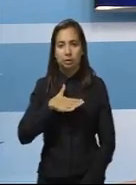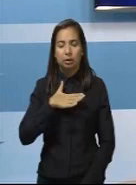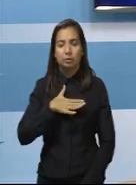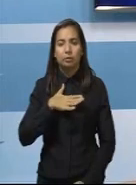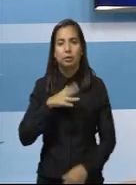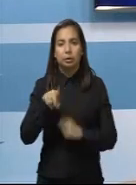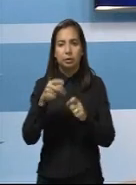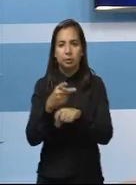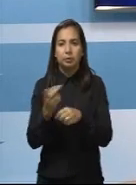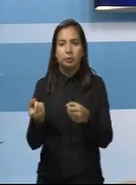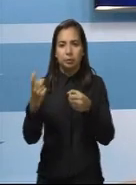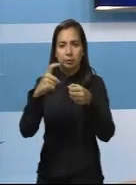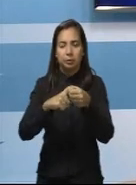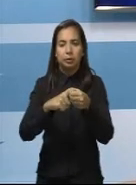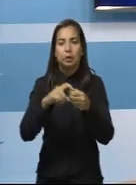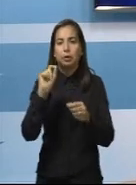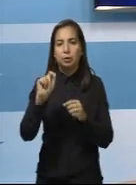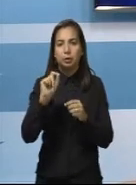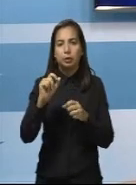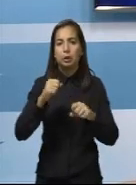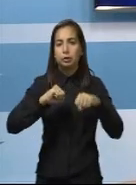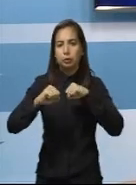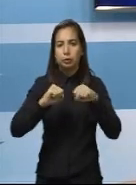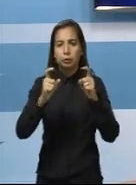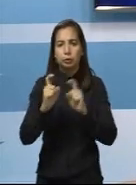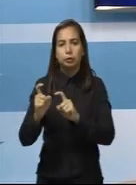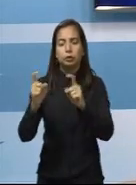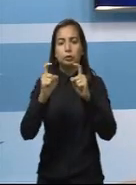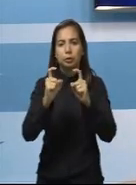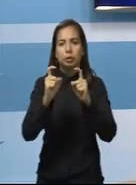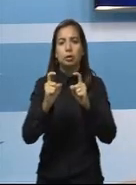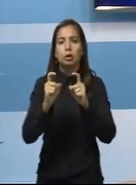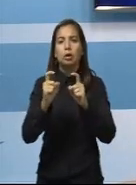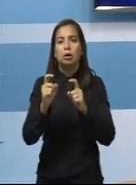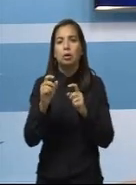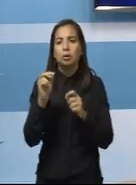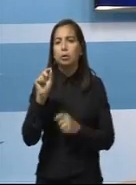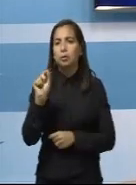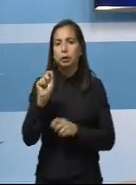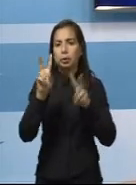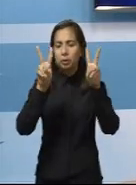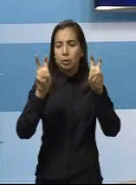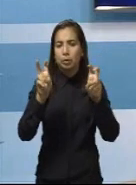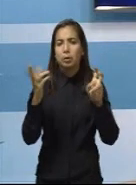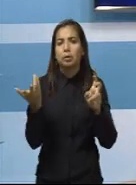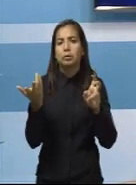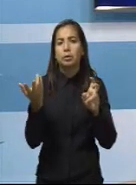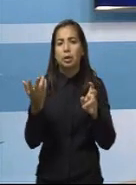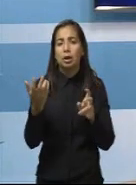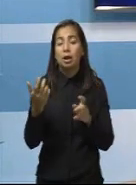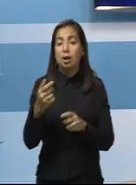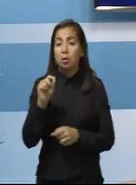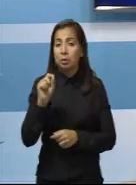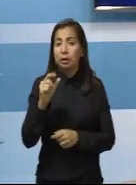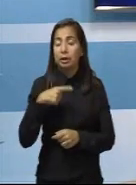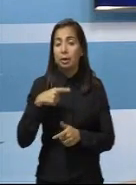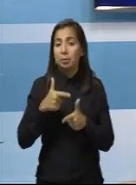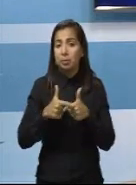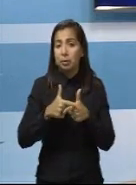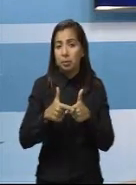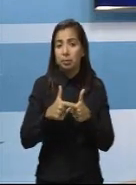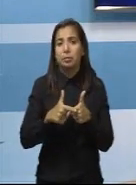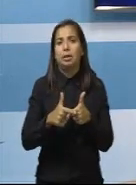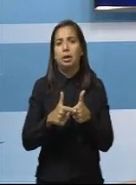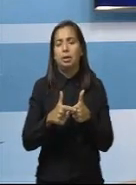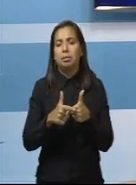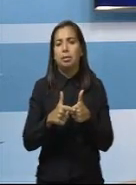quando voltarmos, eu quero colocar na discussão, para a mesa, um problema não menos grave do que esses dois que nós discutimos aqui, que é o